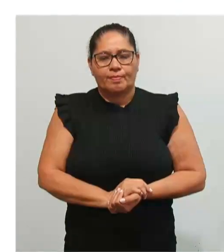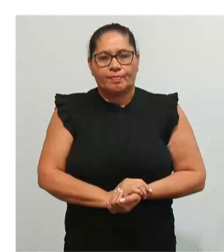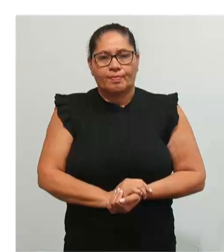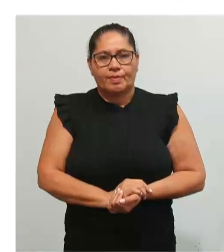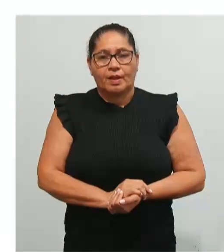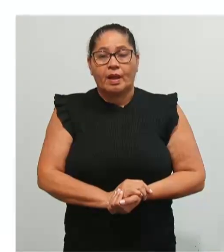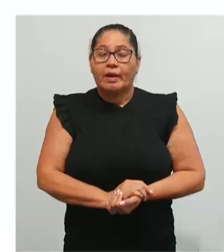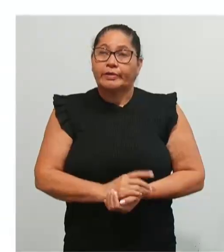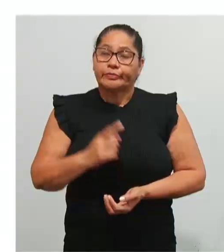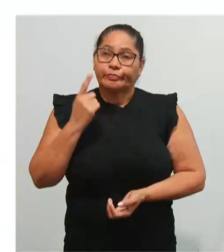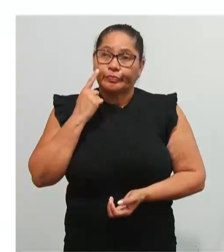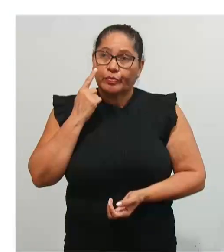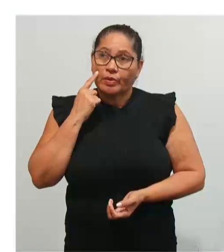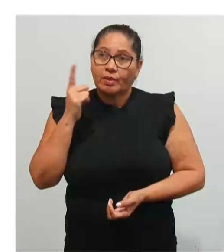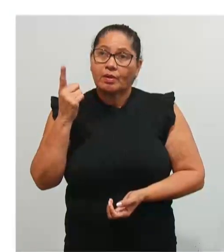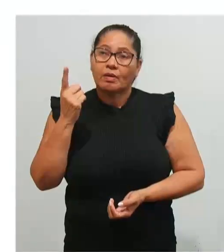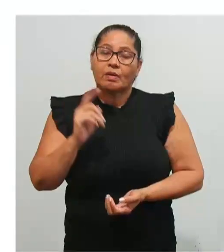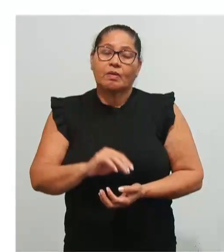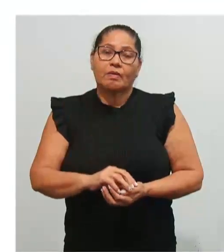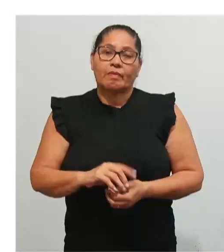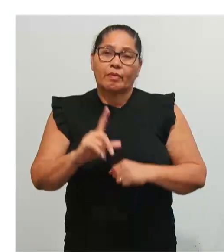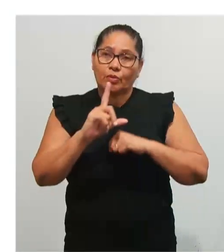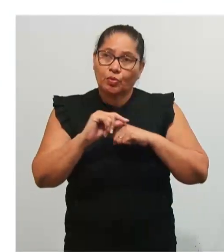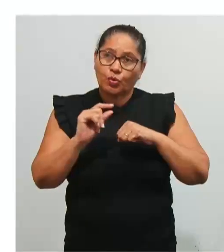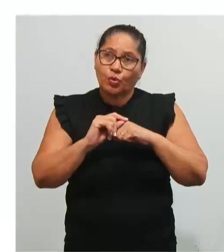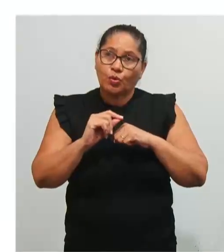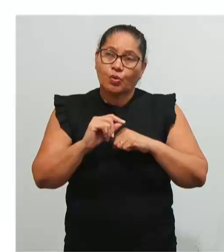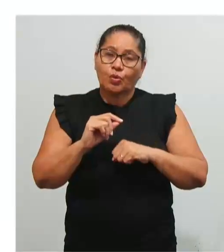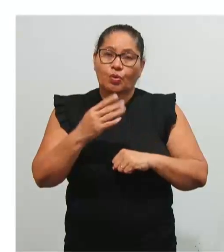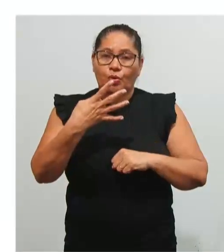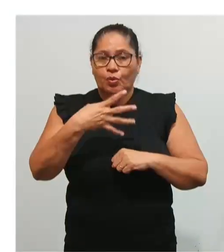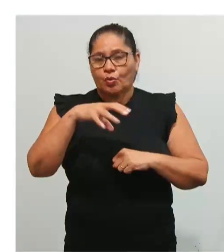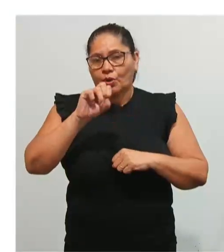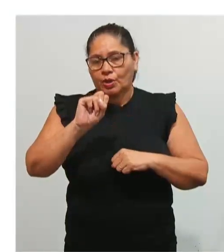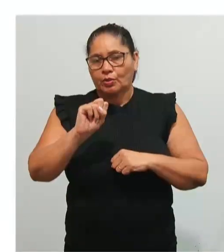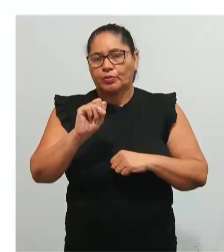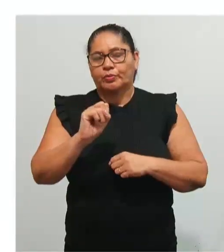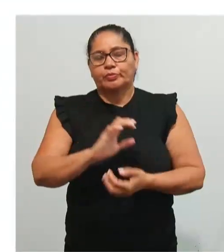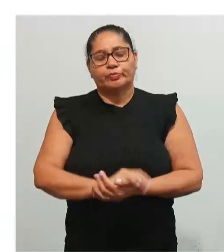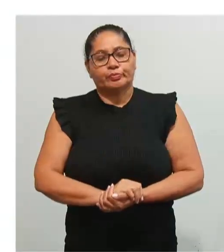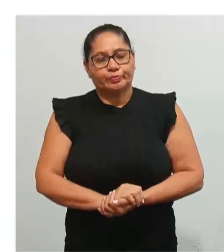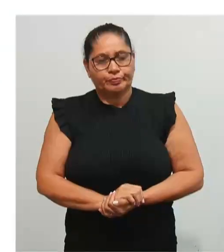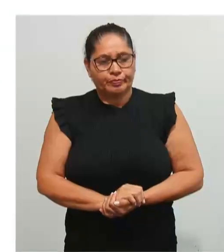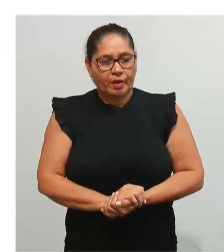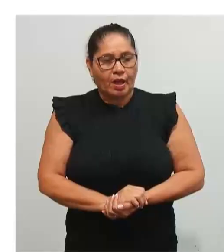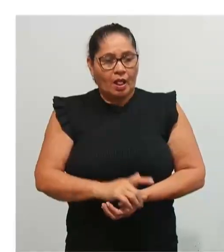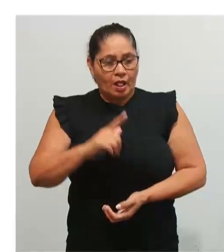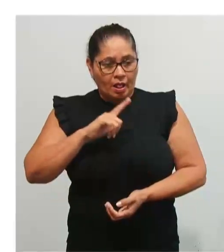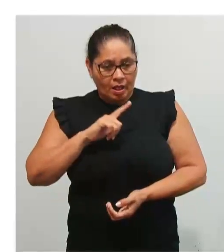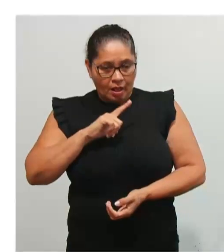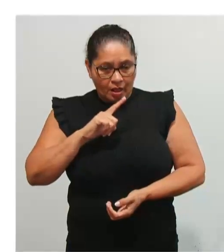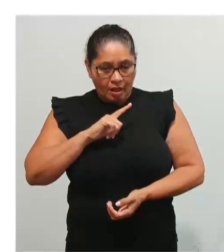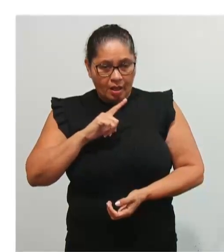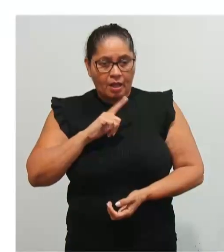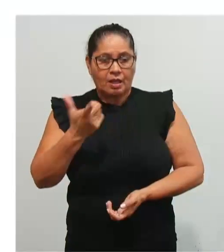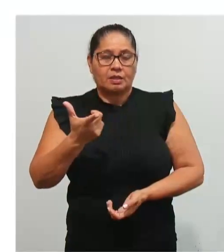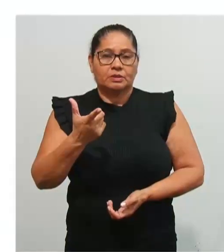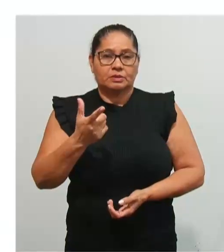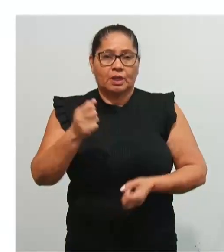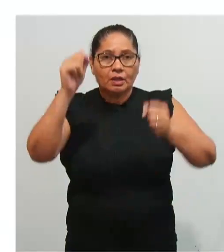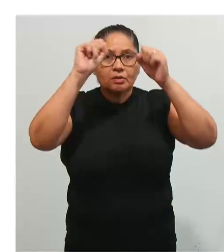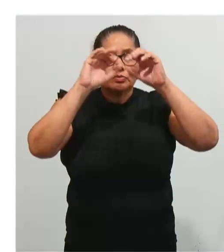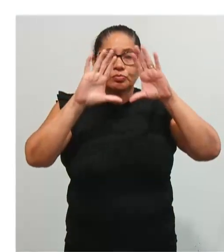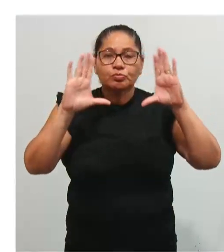A gente vê, né, que isso consta no artigo 48 da LRF. Ela instituiu também em seus artigos medidas de